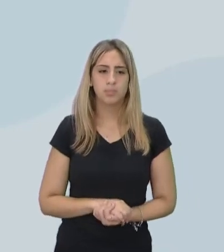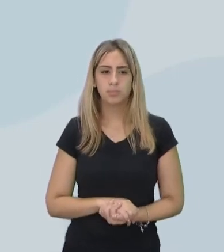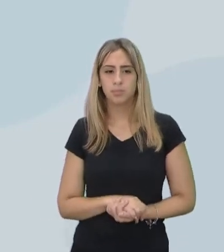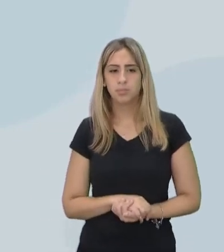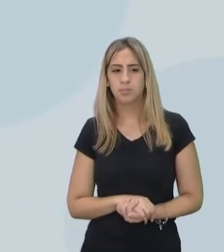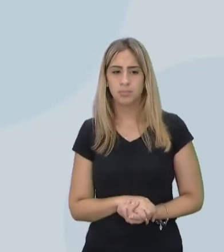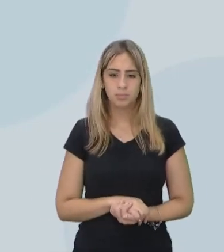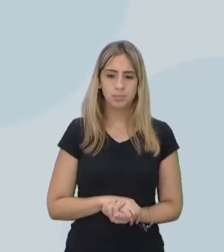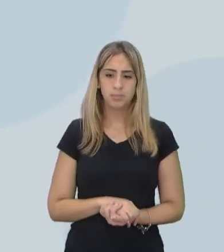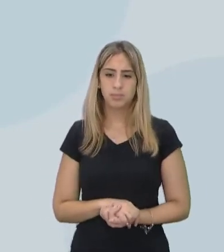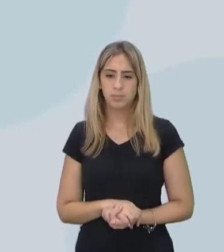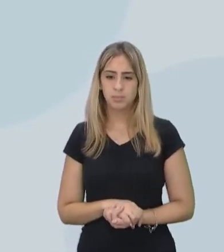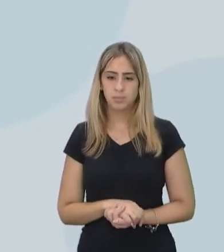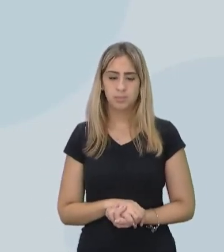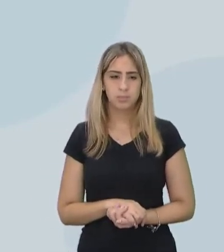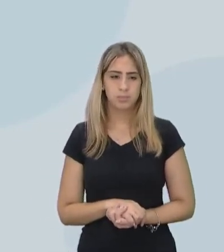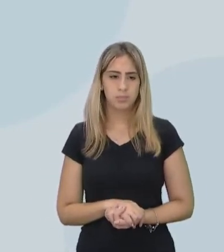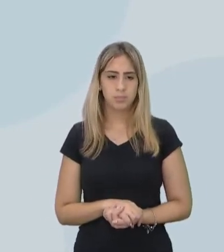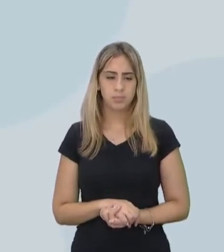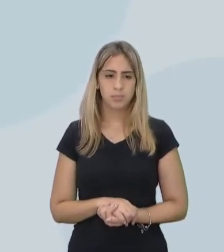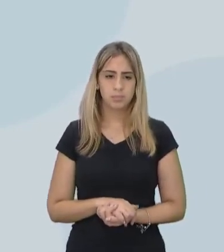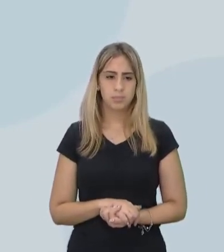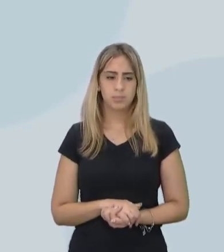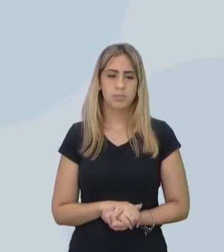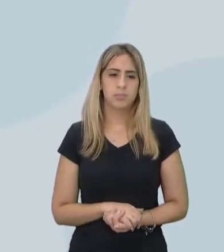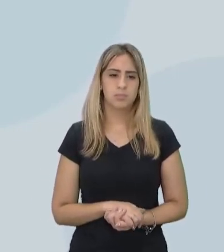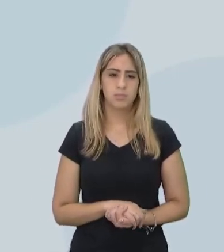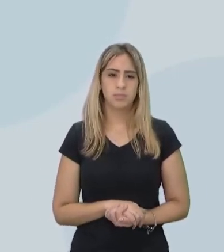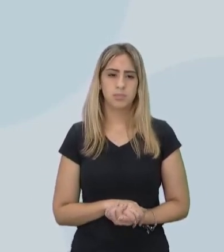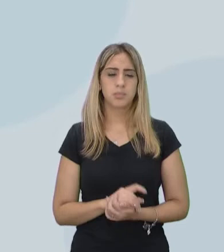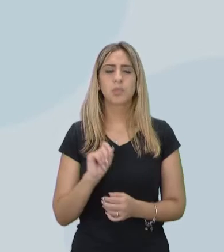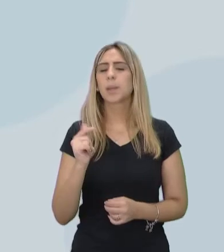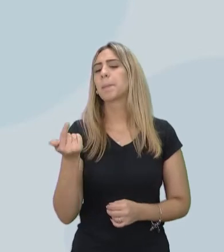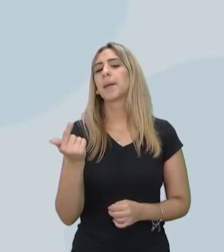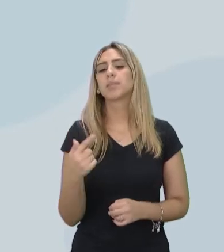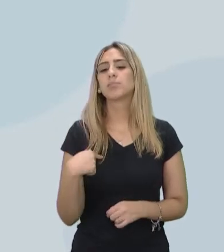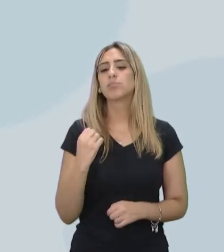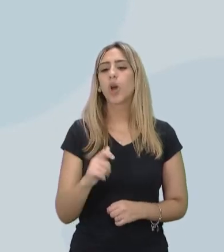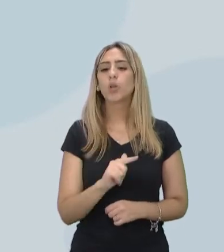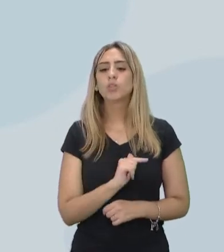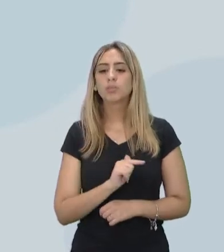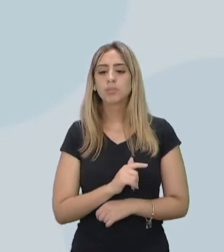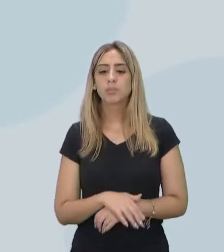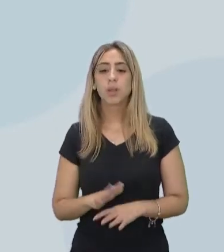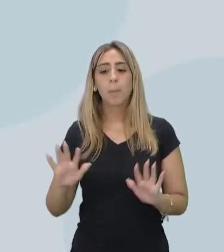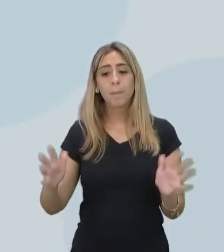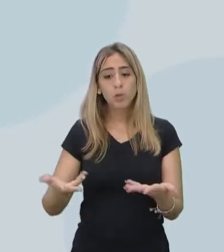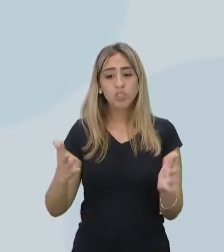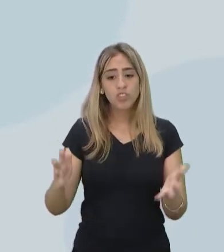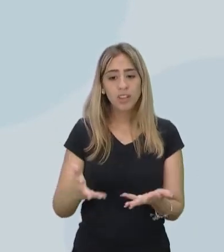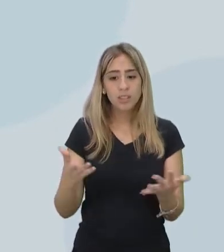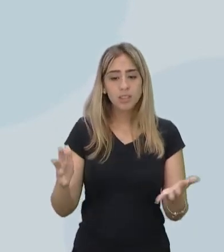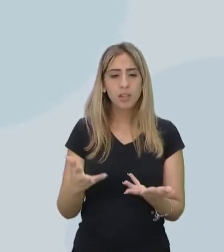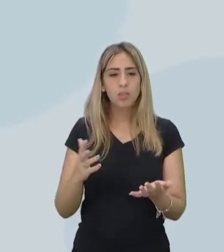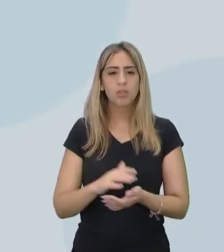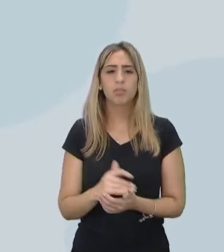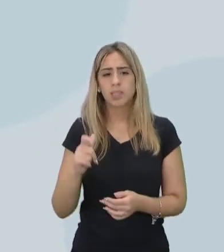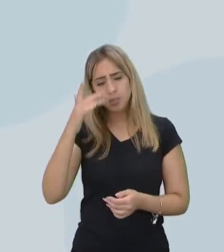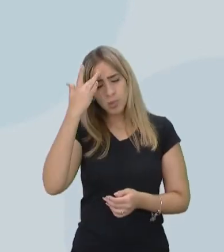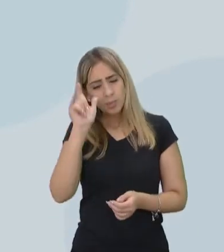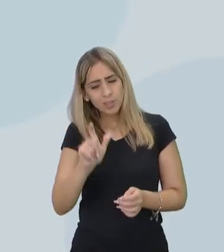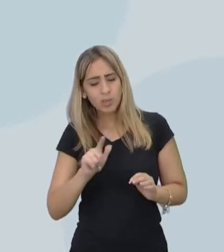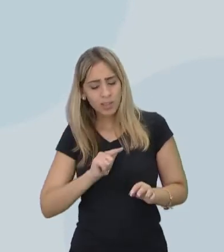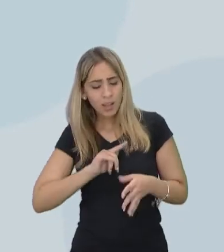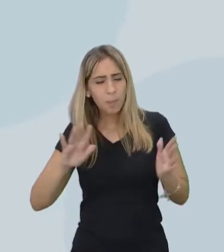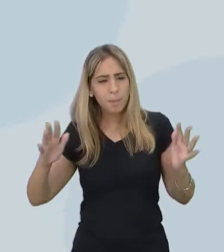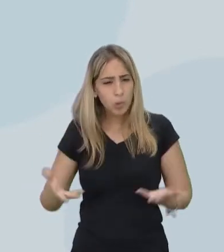não me veio isso na cabeça, mas é um item muito importante. Importantíssimo. O que mais que a gente pode ter? Motivação. Poxa. Ele tem que ser um cara motivado,